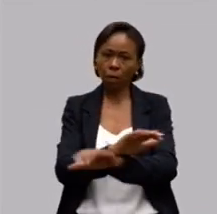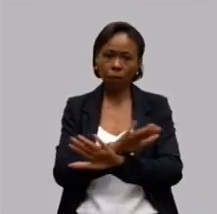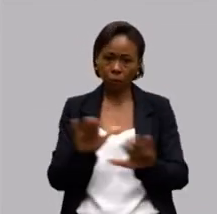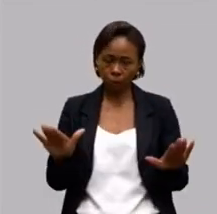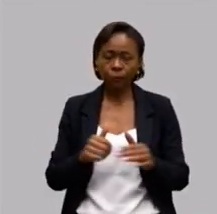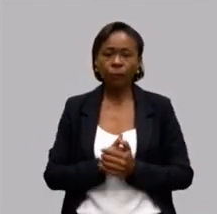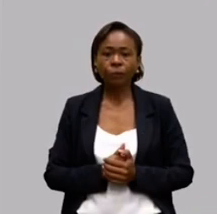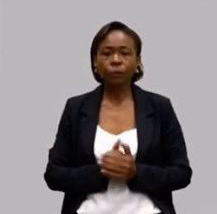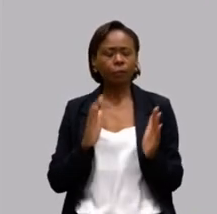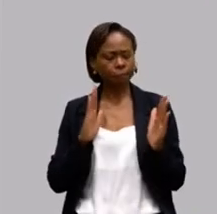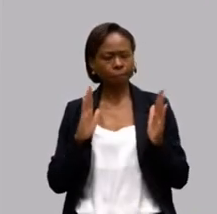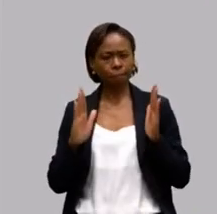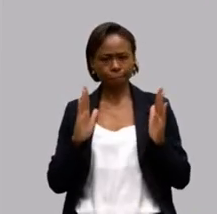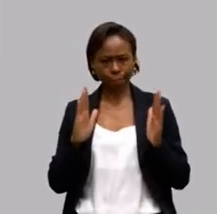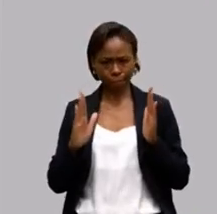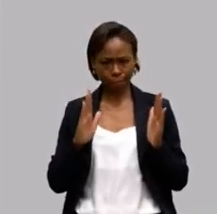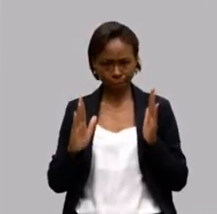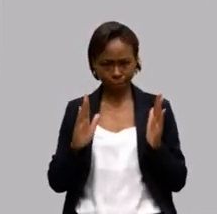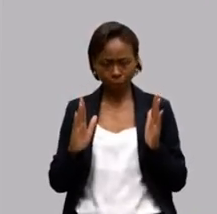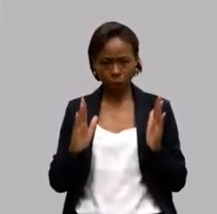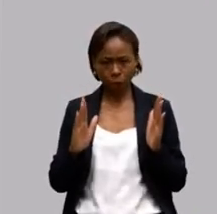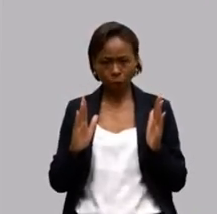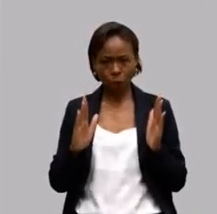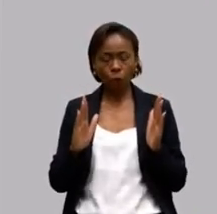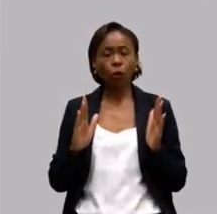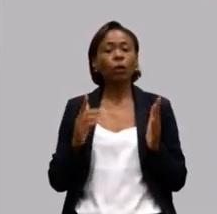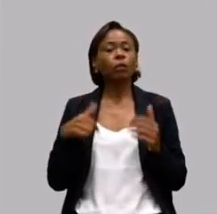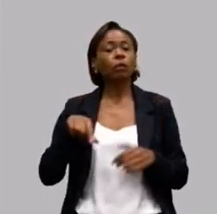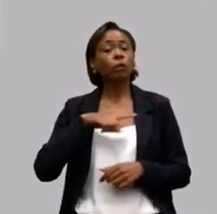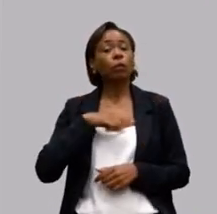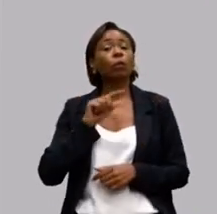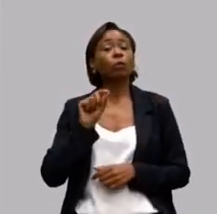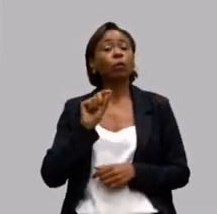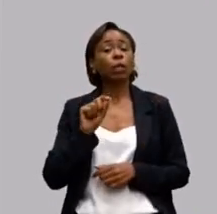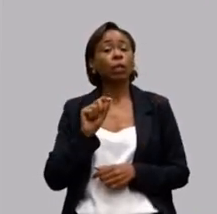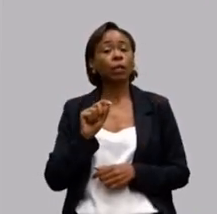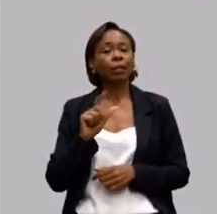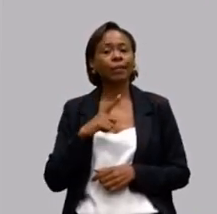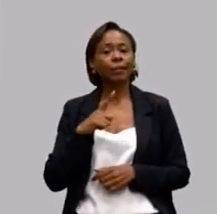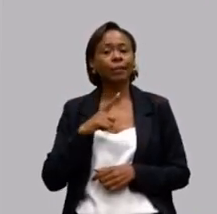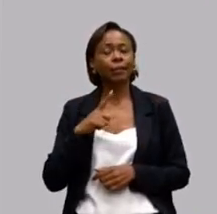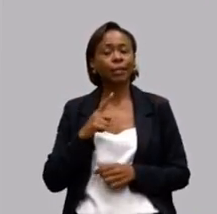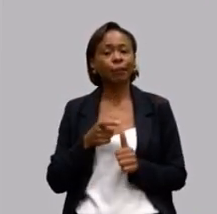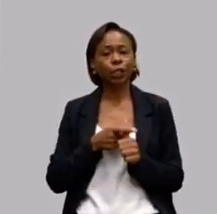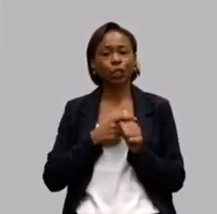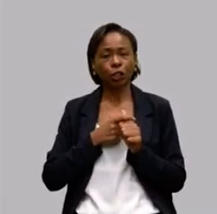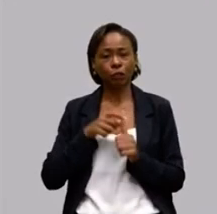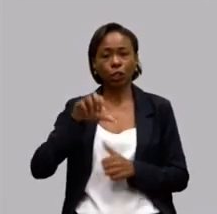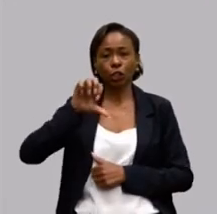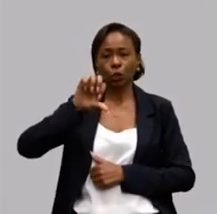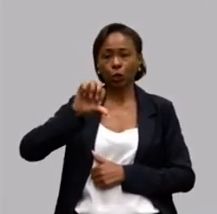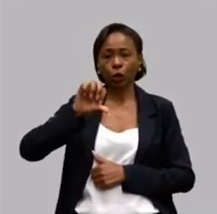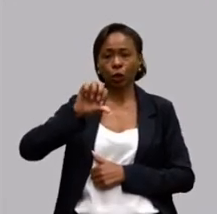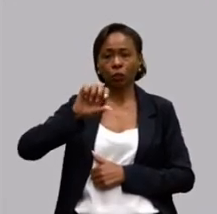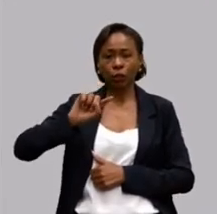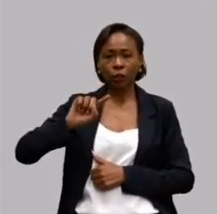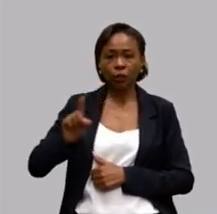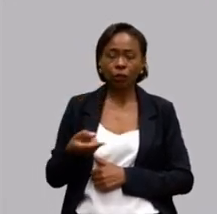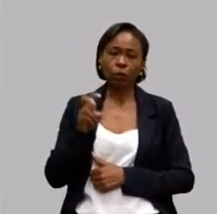Nesse período, nós assumimos uma dívida de 9,5 bilhões, em